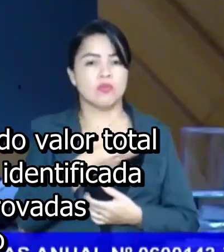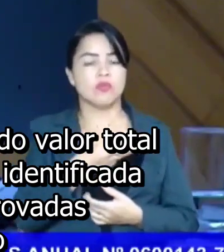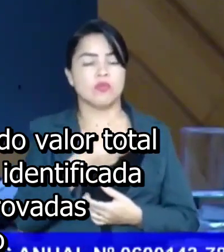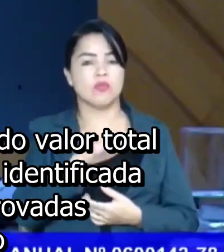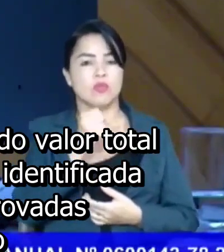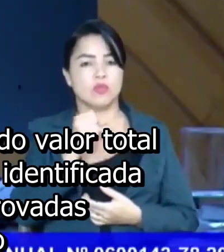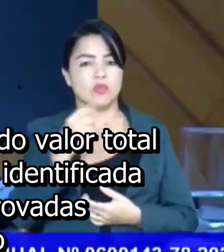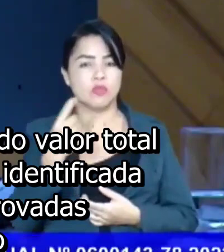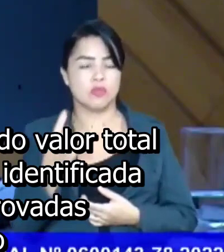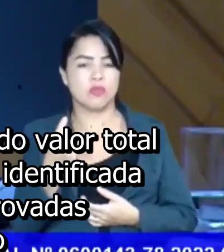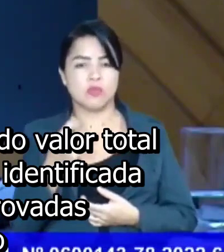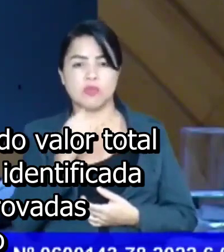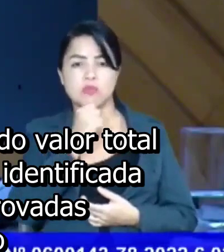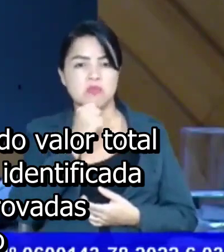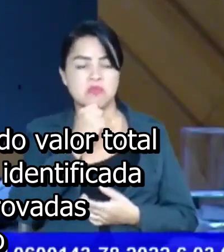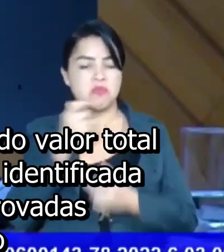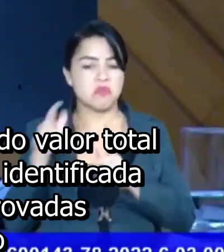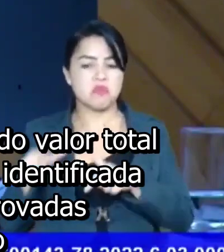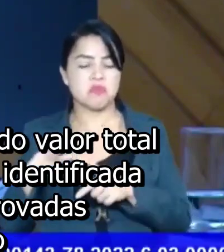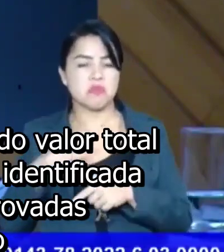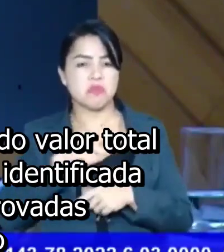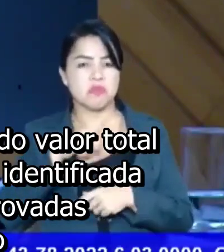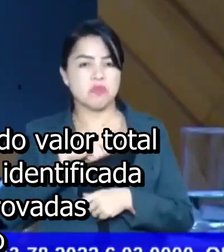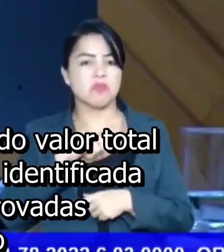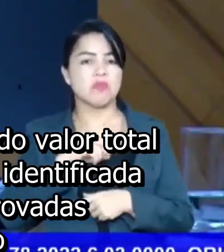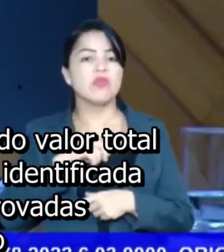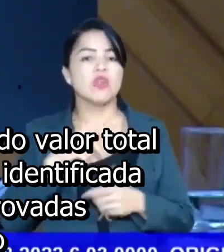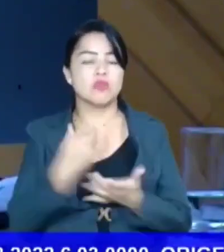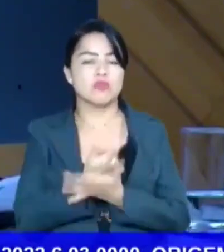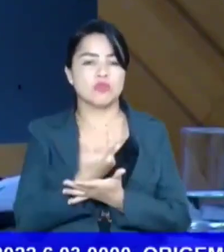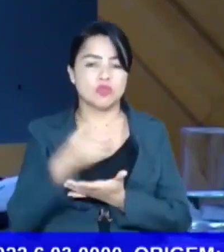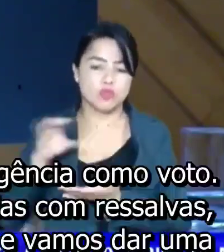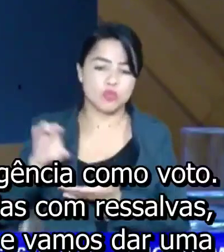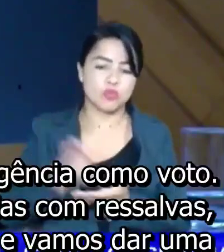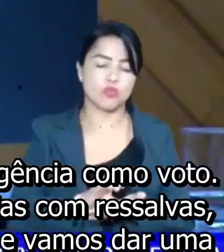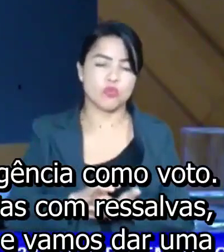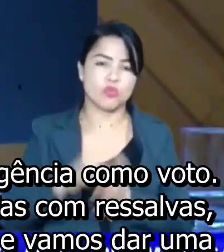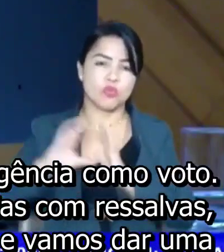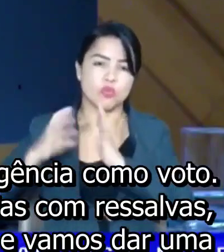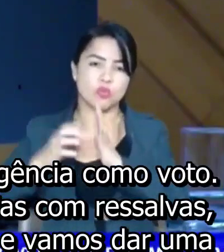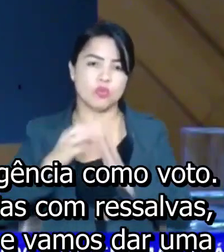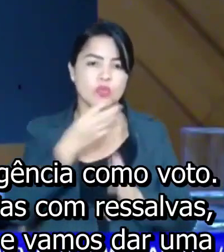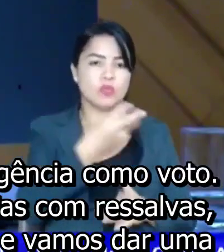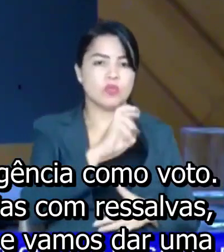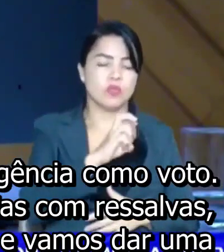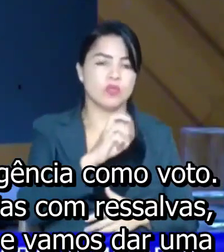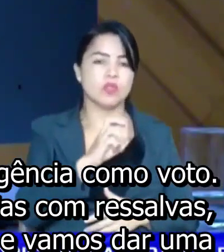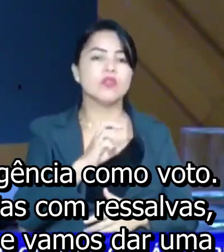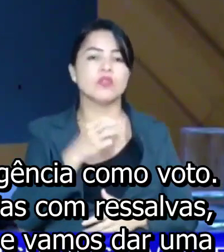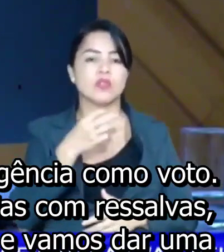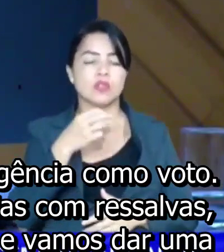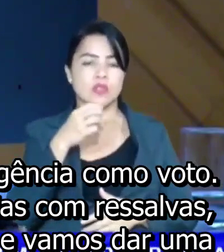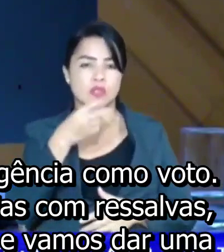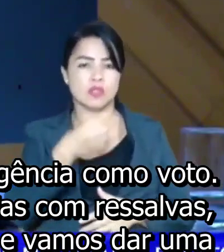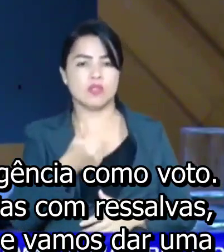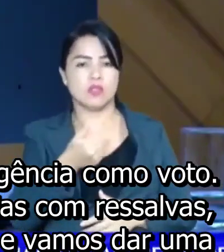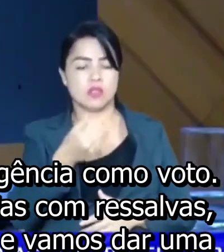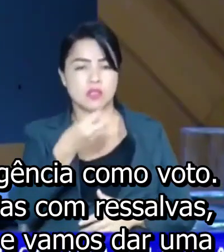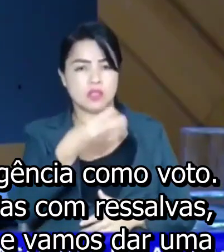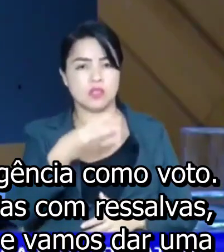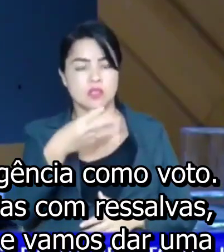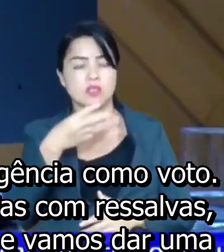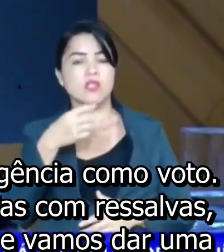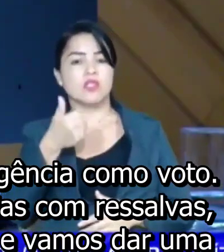e as despesas não comprovadas, realizadas com recursos do fundo partidário, no valor de R$ 35.313,18.